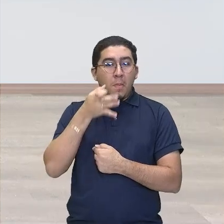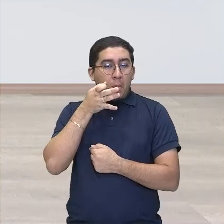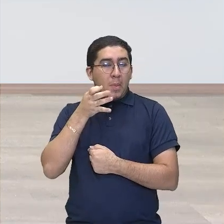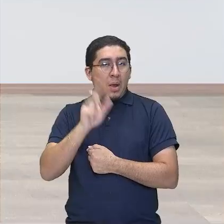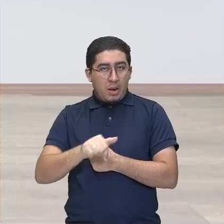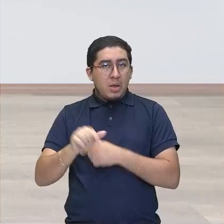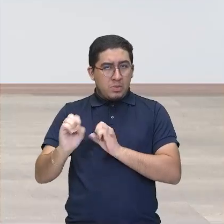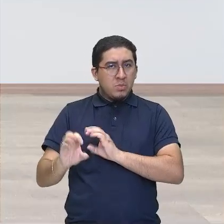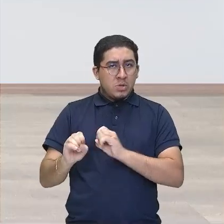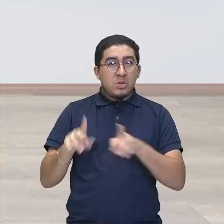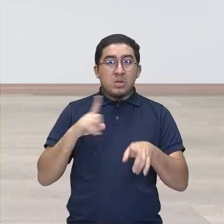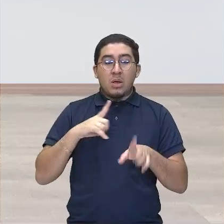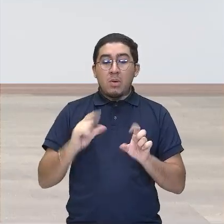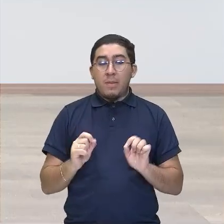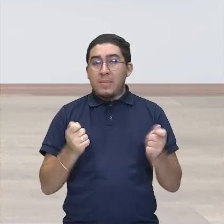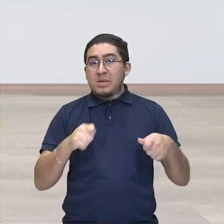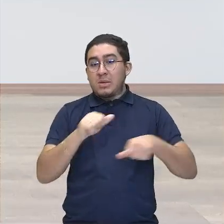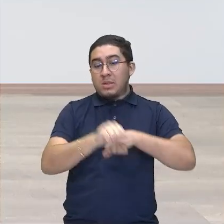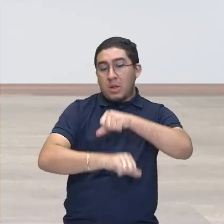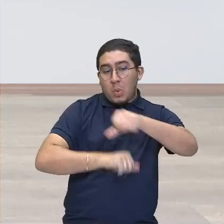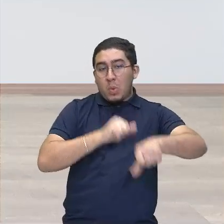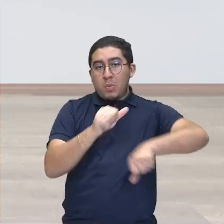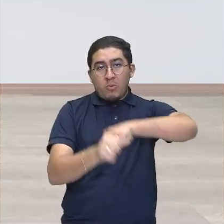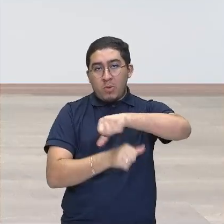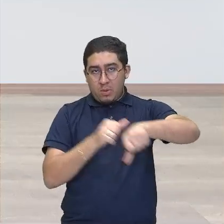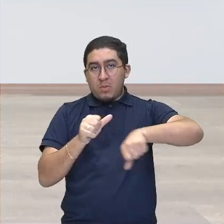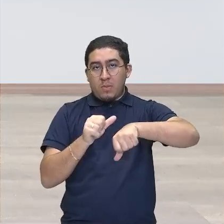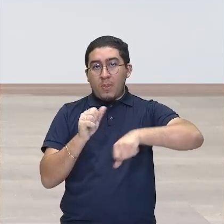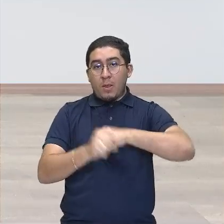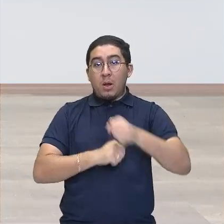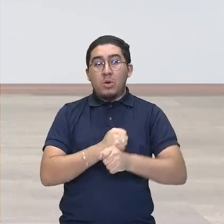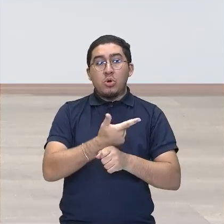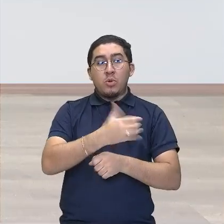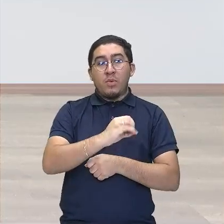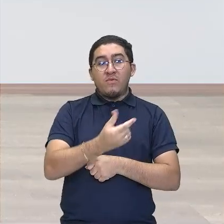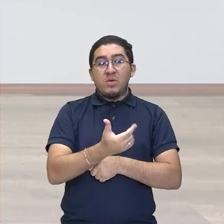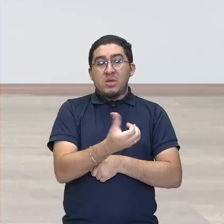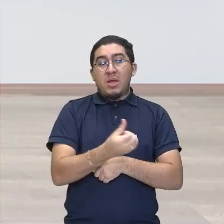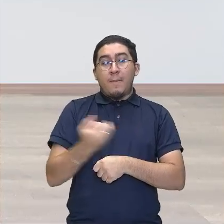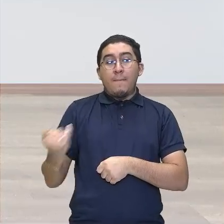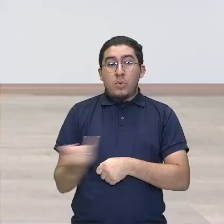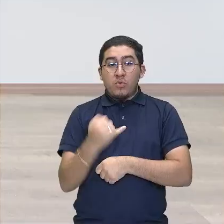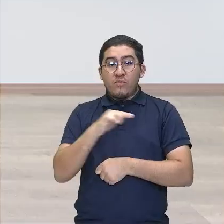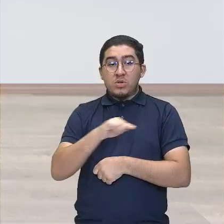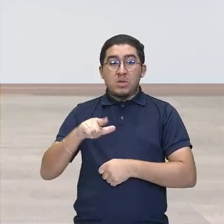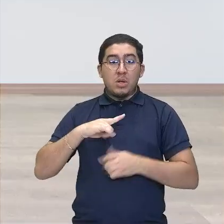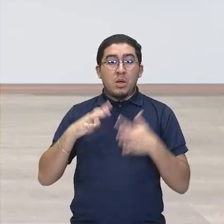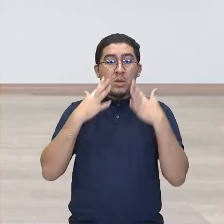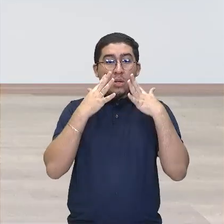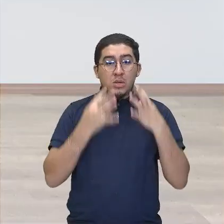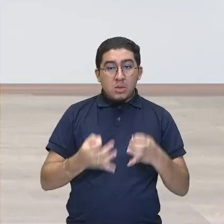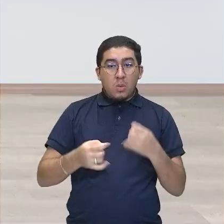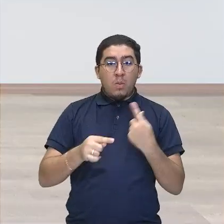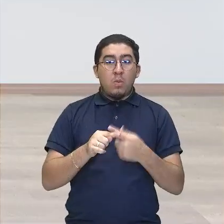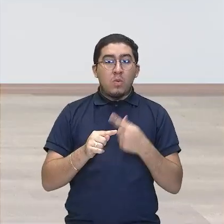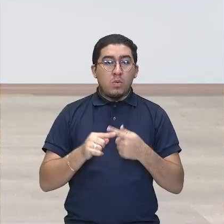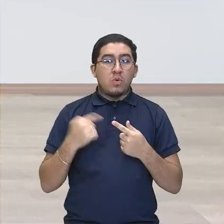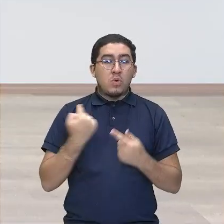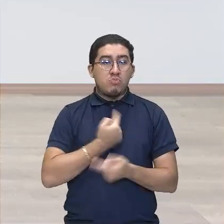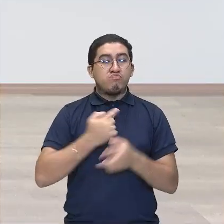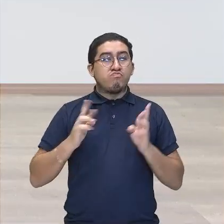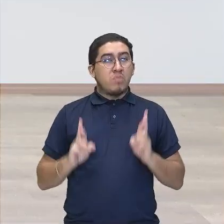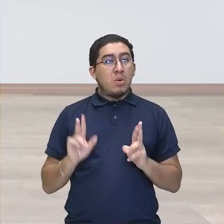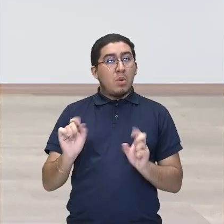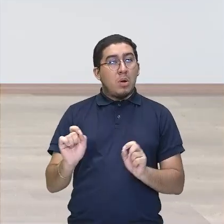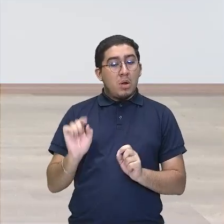mudanças precisavam acontecer para 2026. Então, é importante que vocês tenham atenção, porque a gente espera que esses momentos